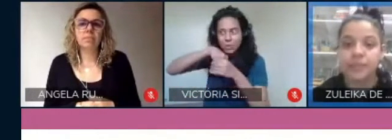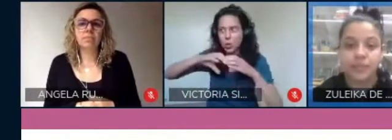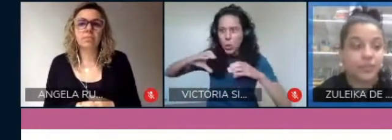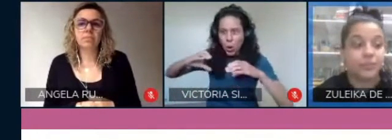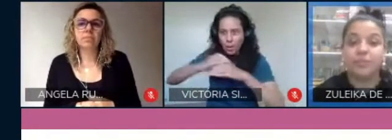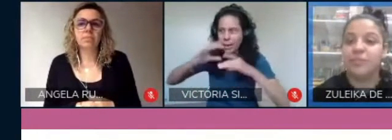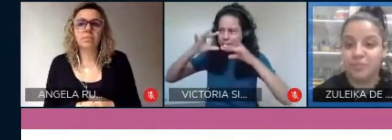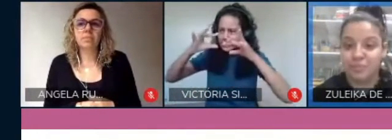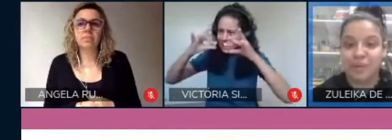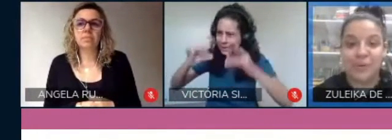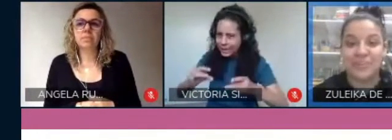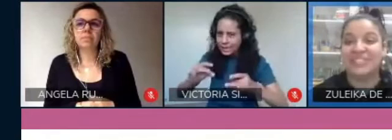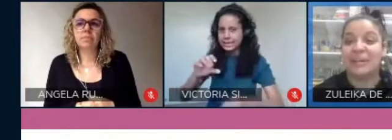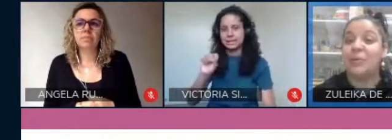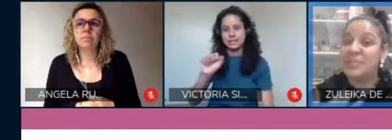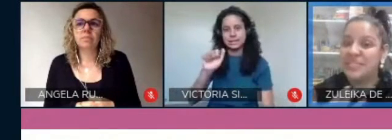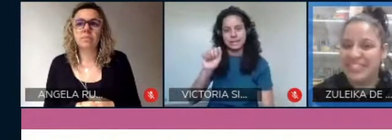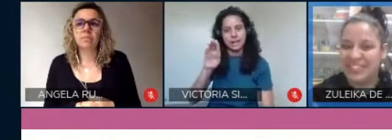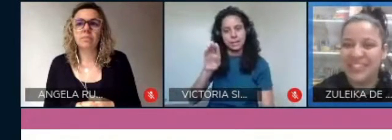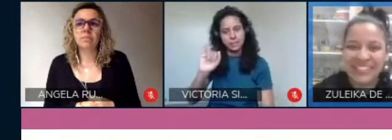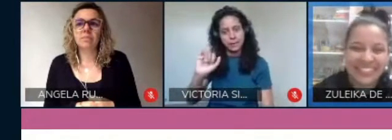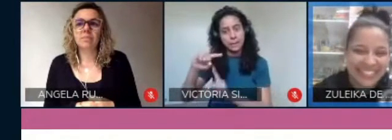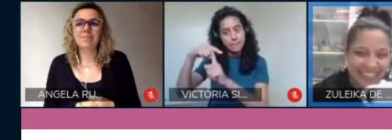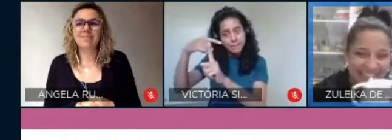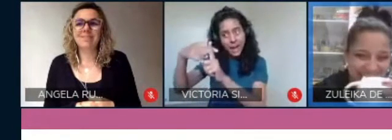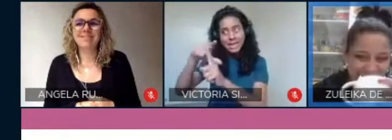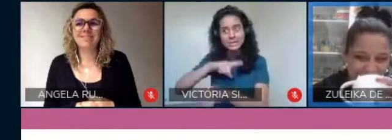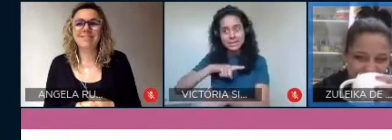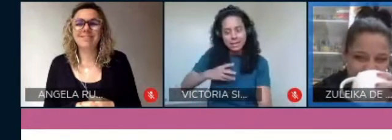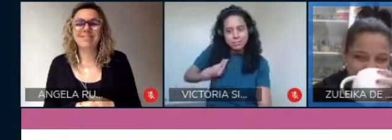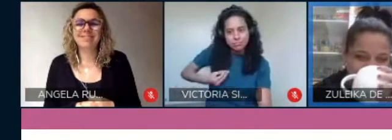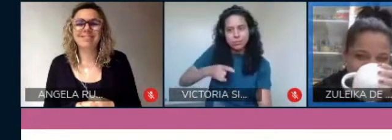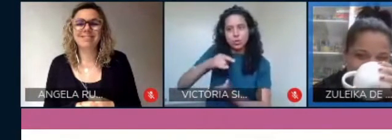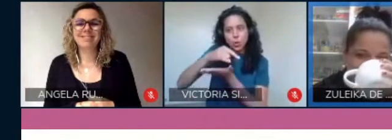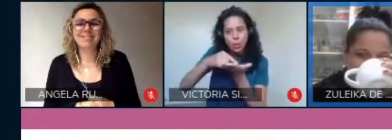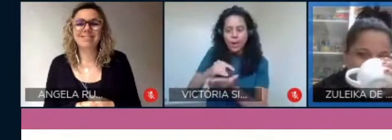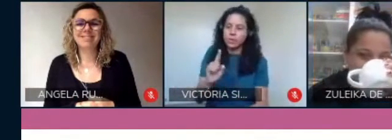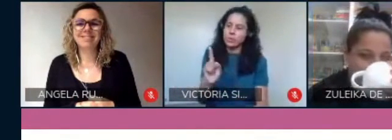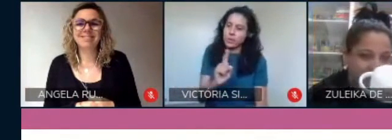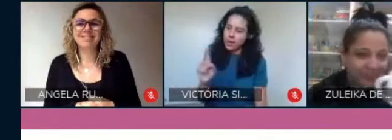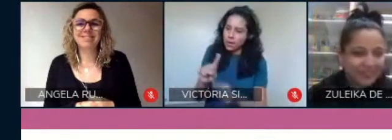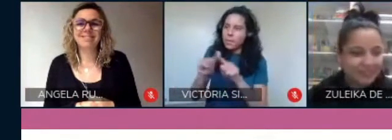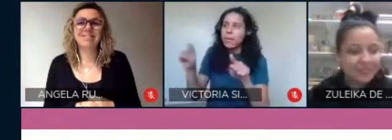saber, deixa eu pausa, eu esqueço.